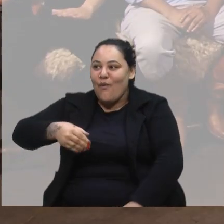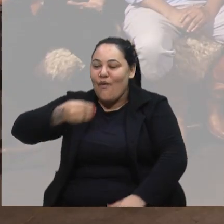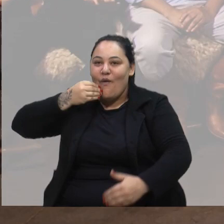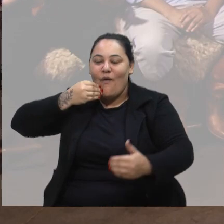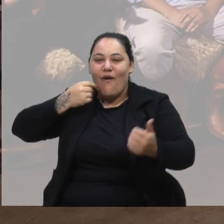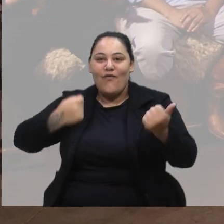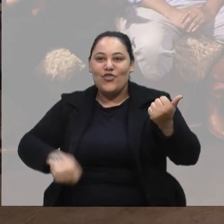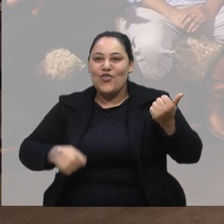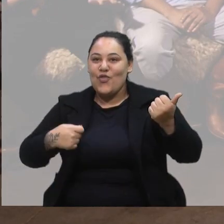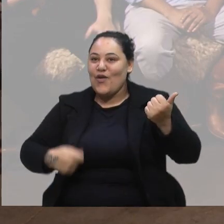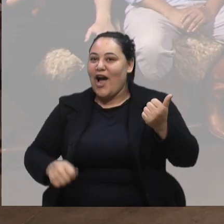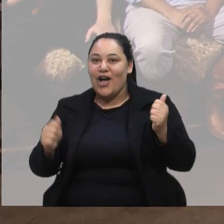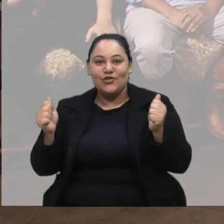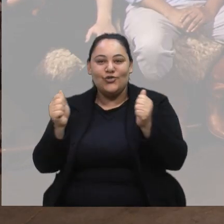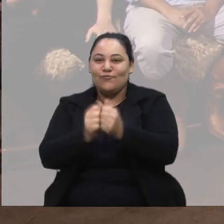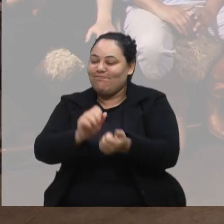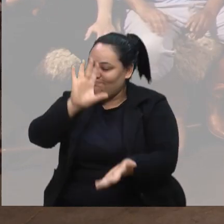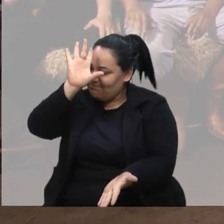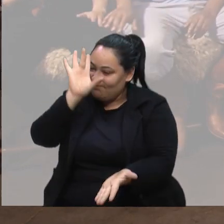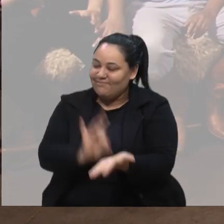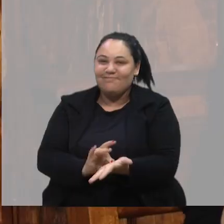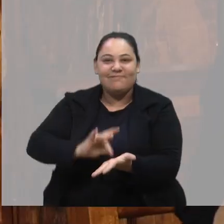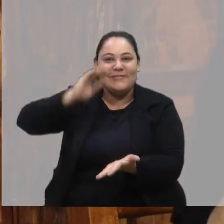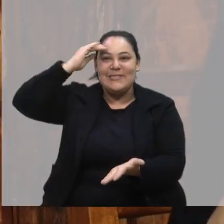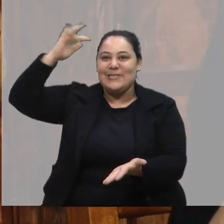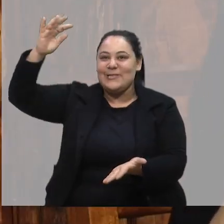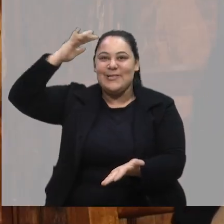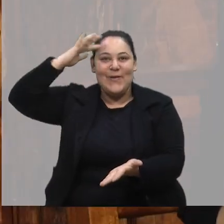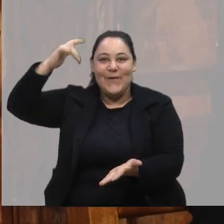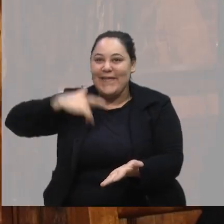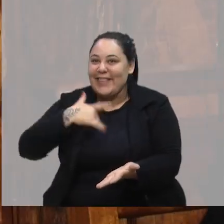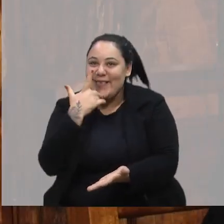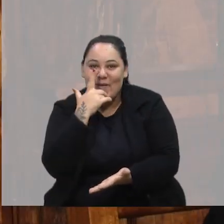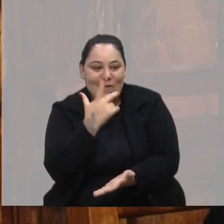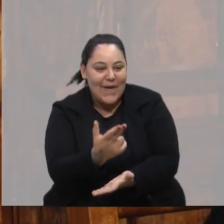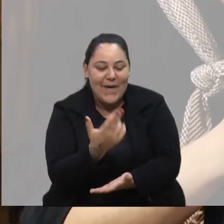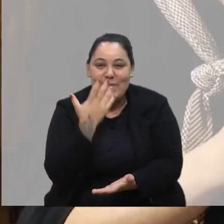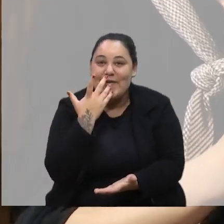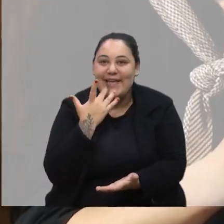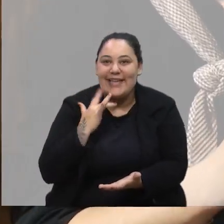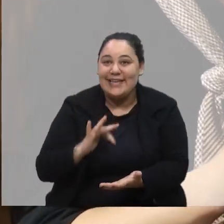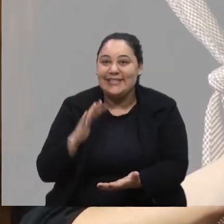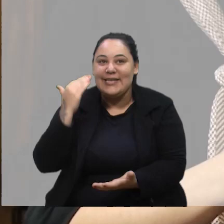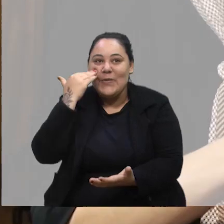nossa, foi uma realização do meu sonho, sabe? Parecia uma Olha criança, a responsabilidade, né? Aí, Robson.